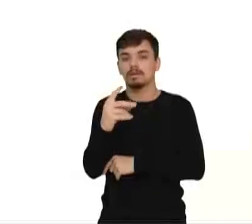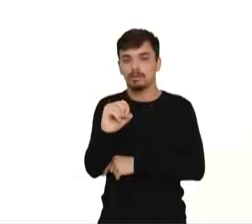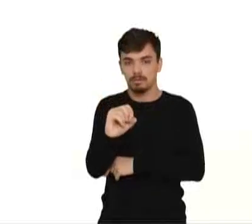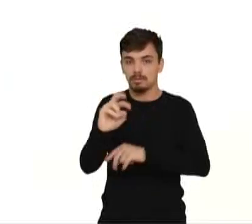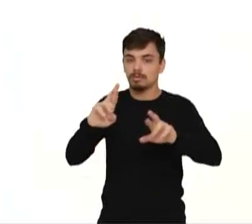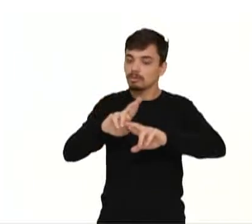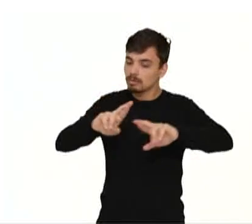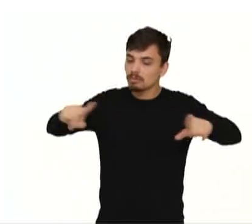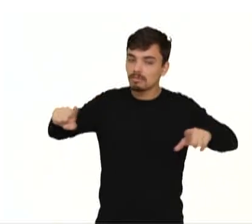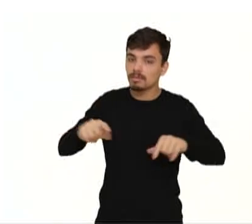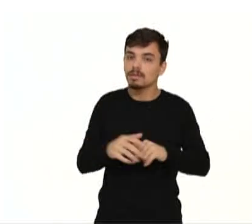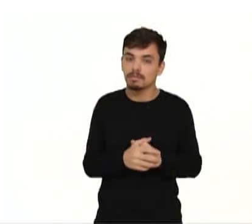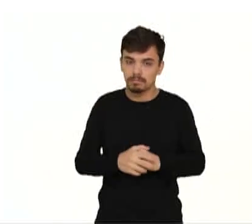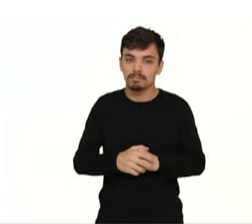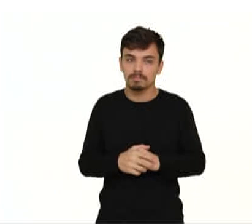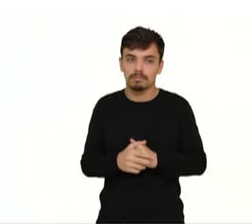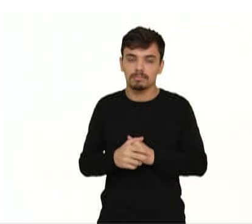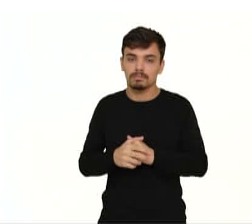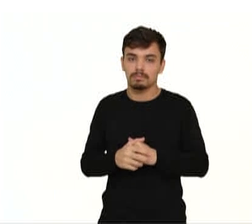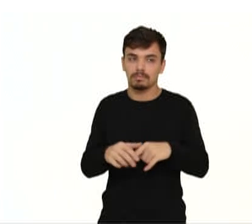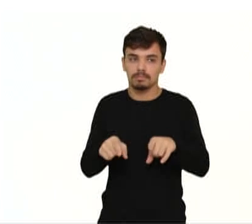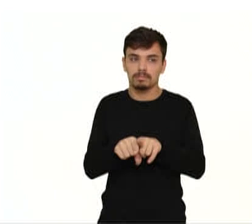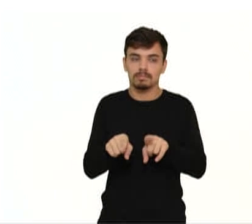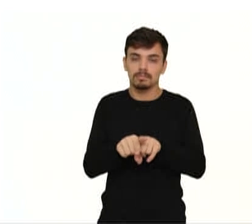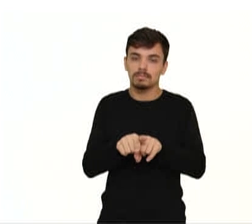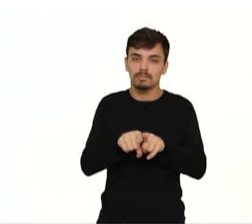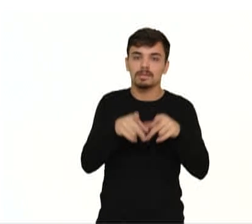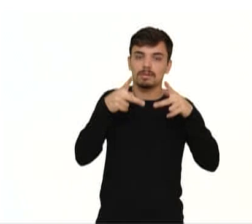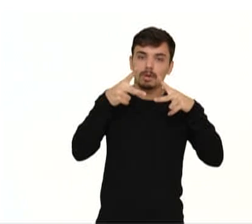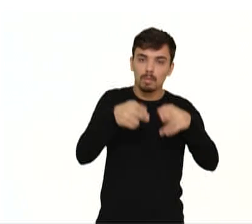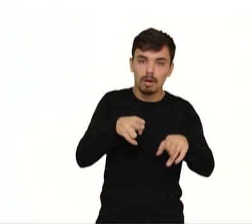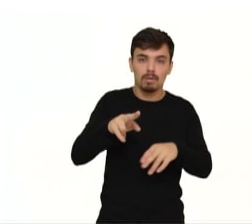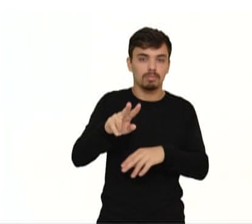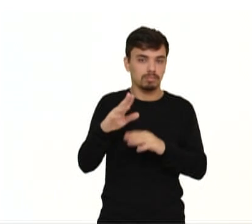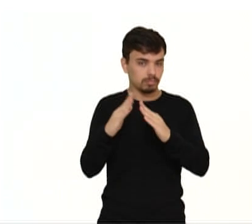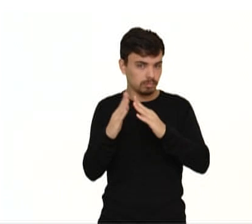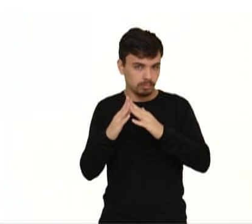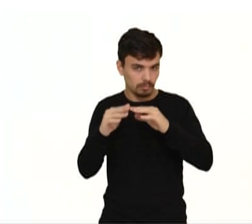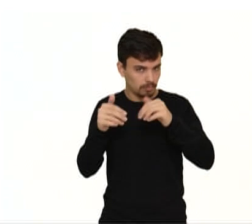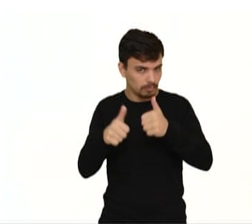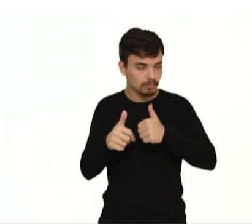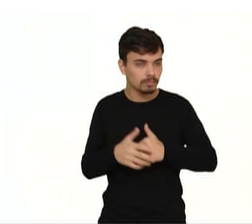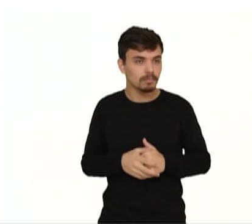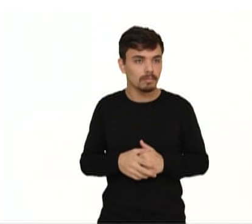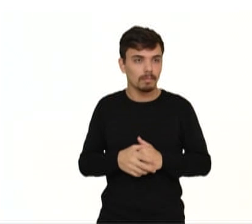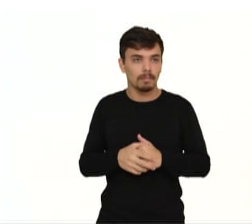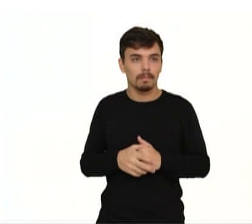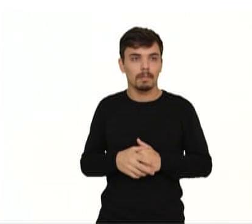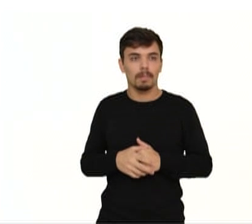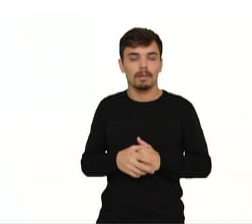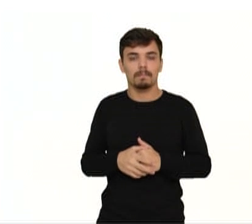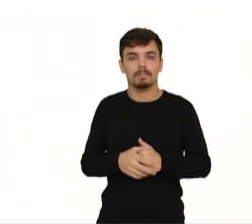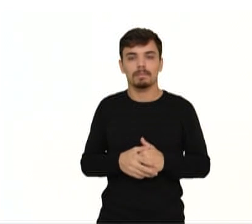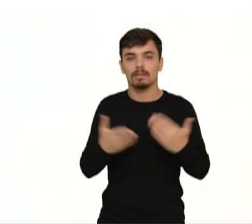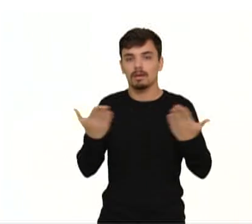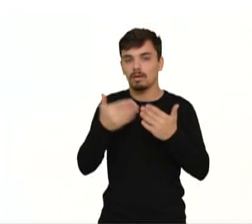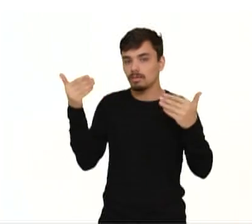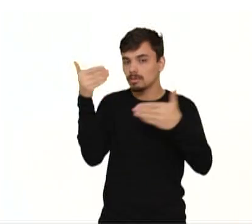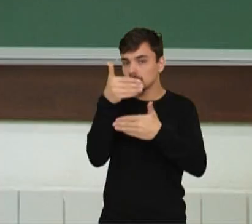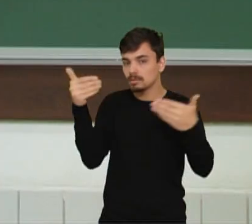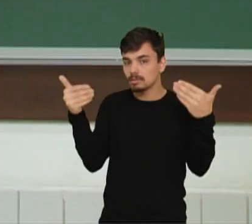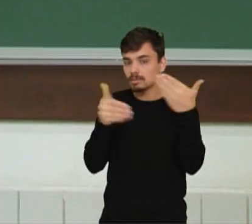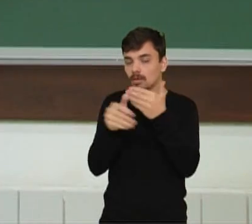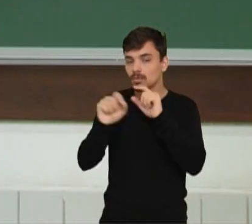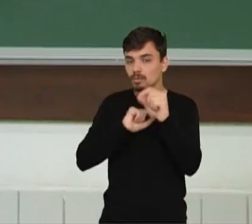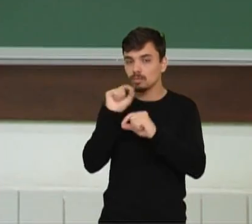resposta, nichos ecológicos diferentes e mesmo habitat. Facinho, né? Olha só. Esse slide aqui está falando